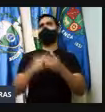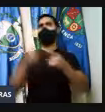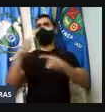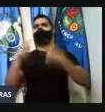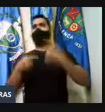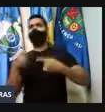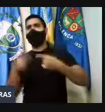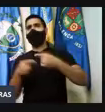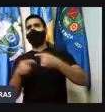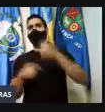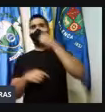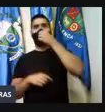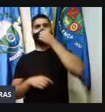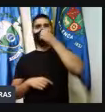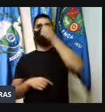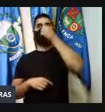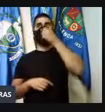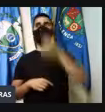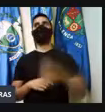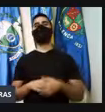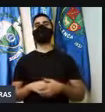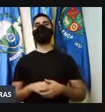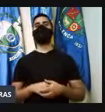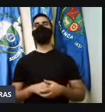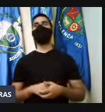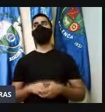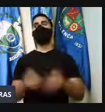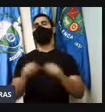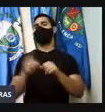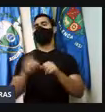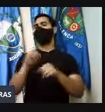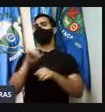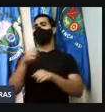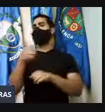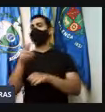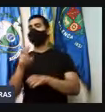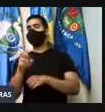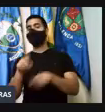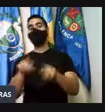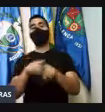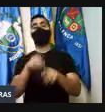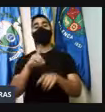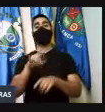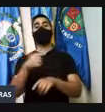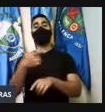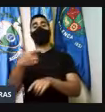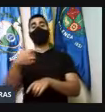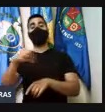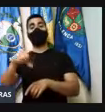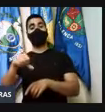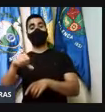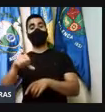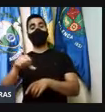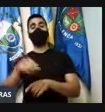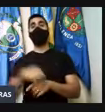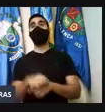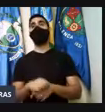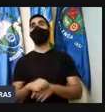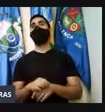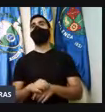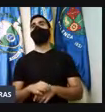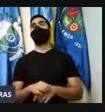essa política que foi feita no dia 15, que foi feita no dia 29, agora do mês de novembro, às